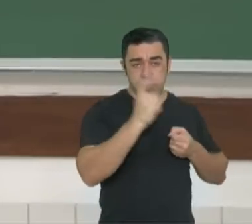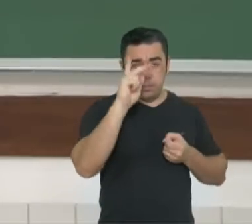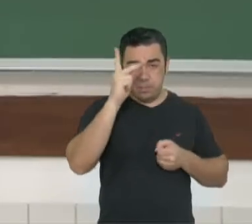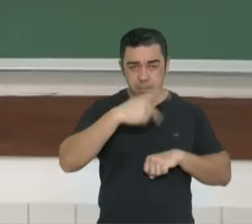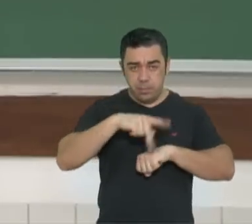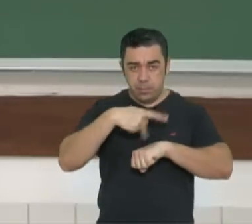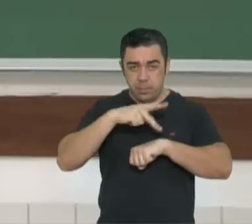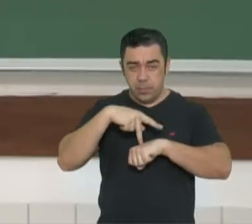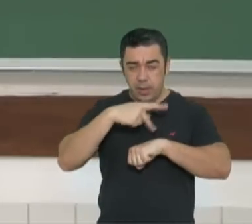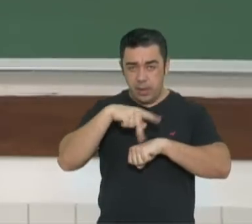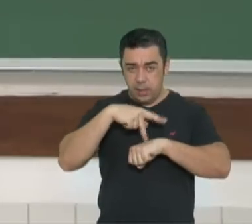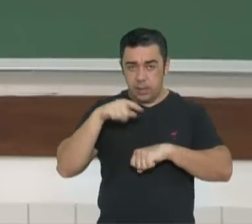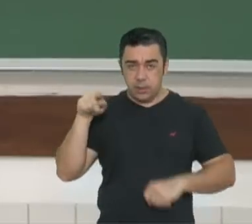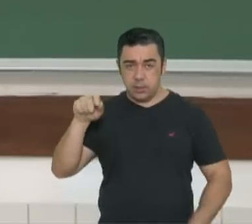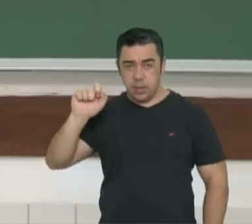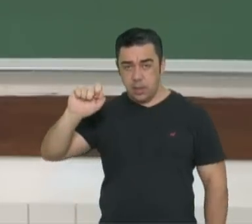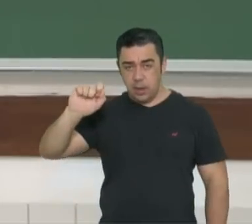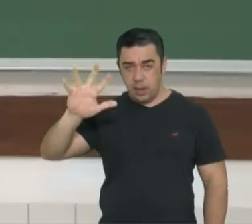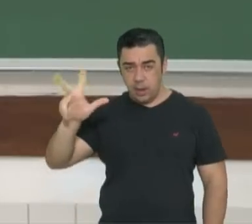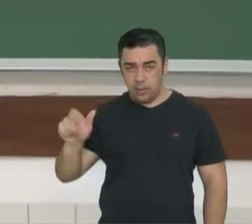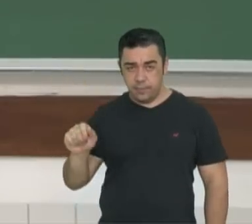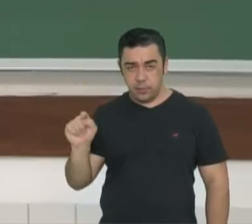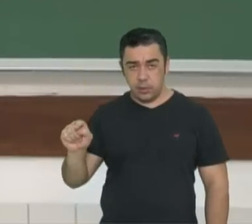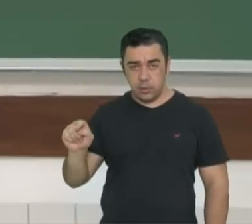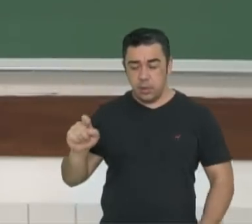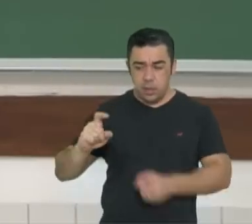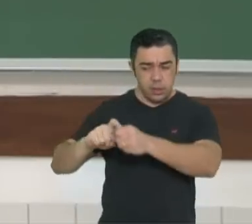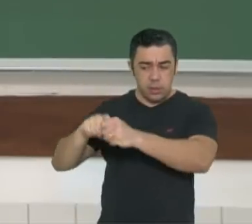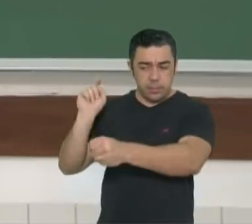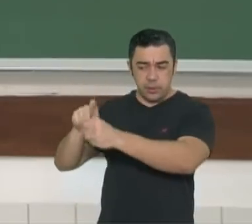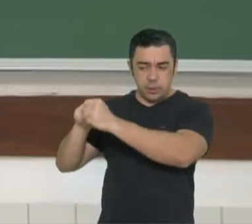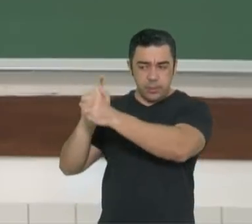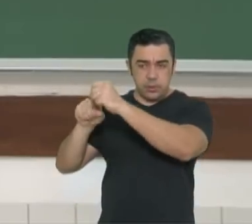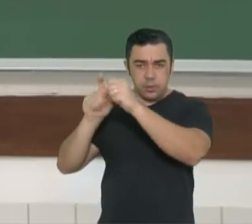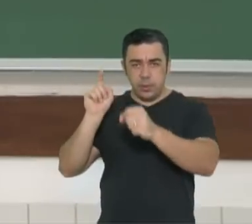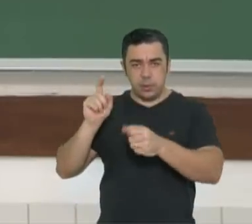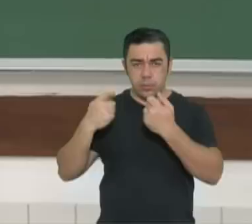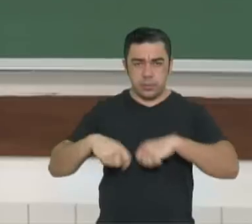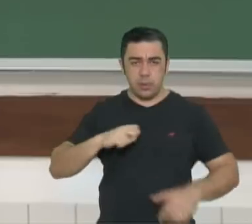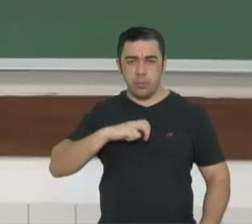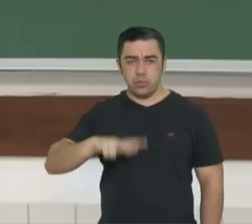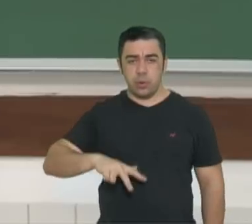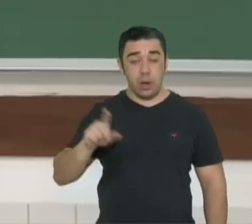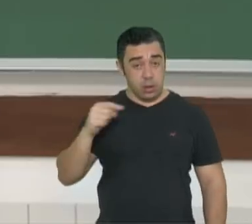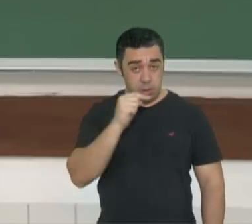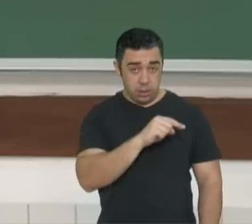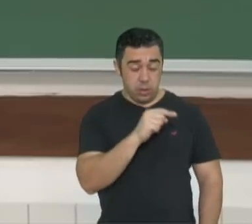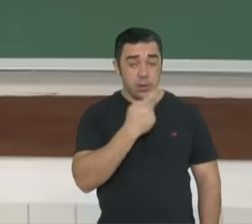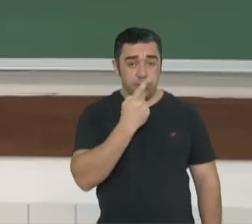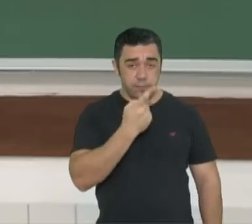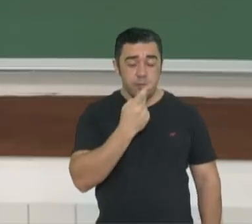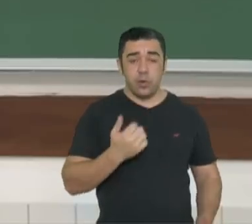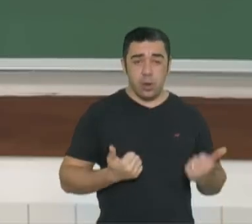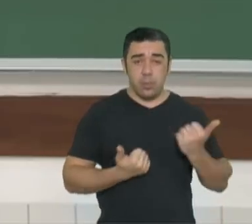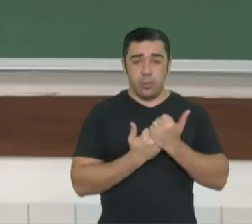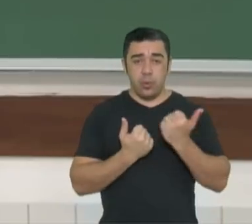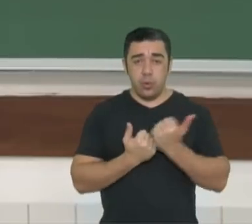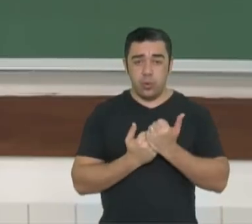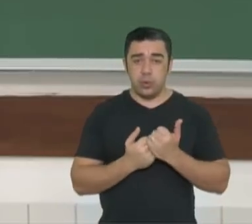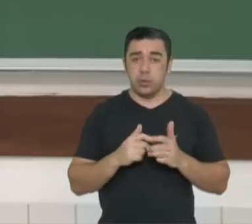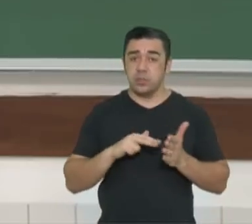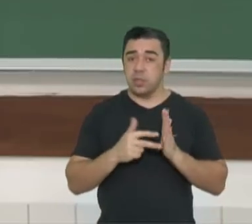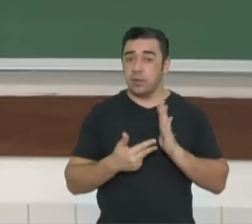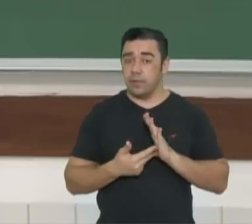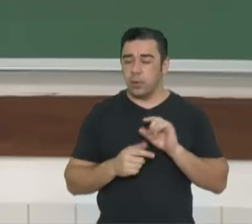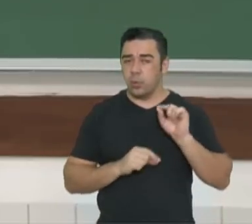a Portugal. Sim, os países africanos deveriam ficar independentes de Portugal. Ele declarou apoio. Num contexto de Guerra Fria, ele está se posicionando